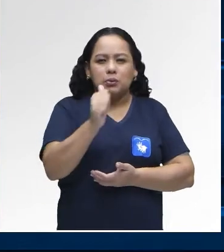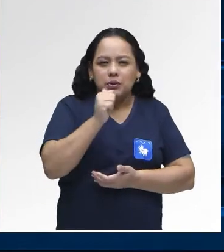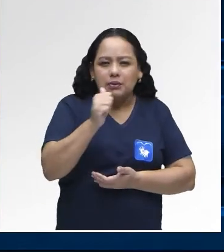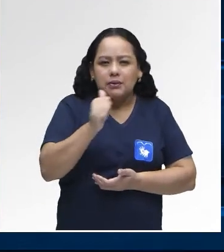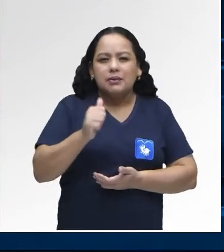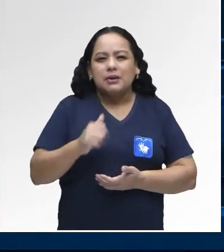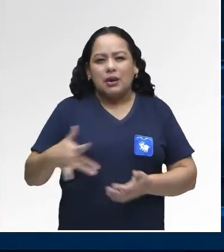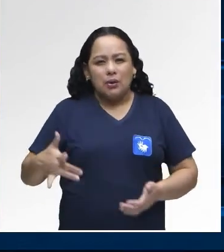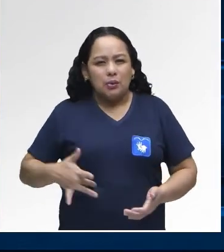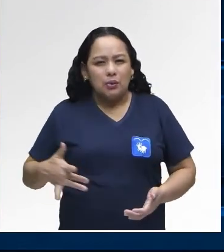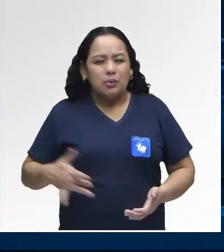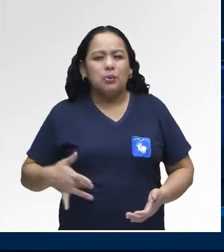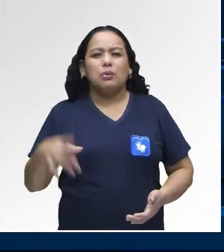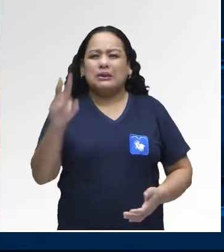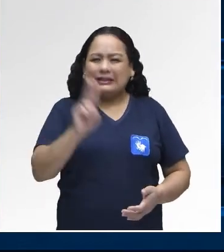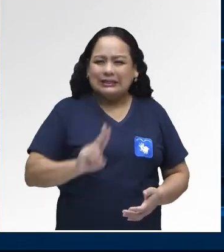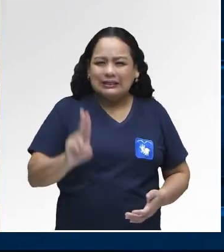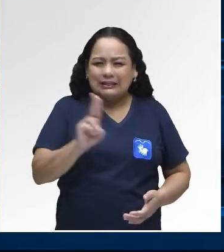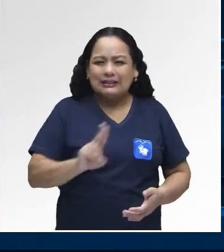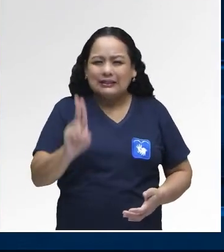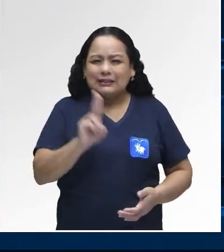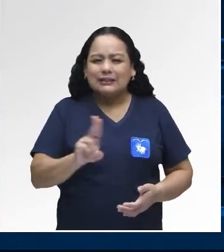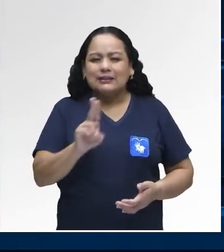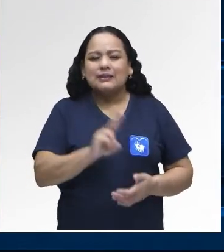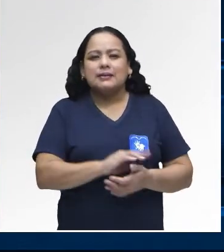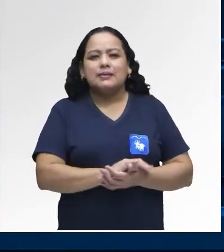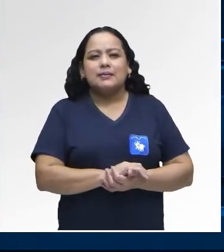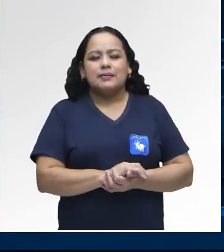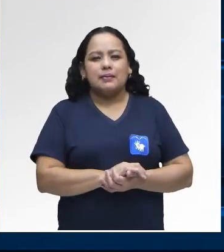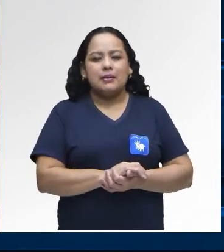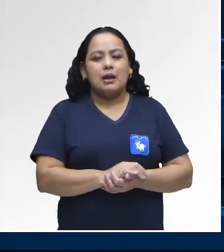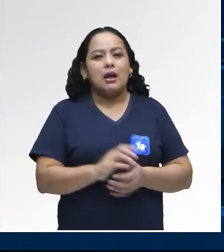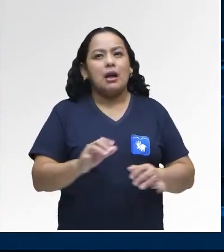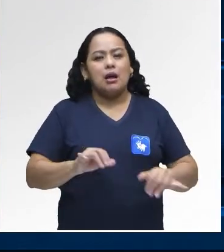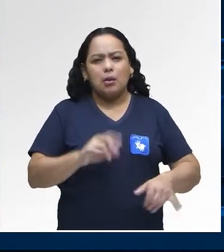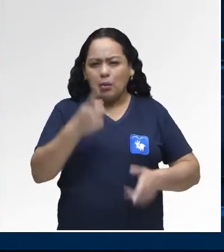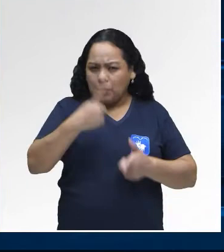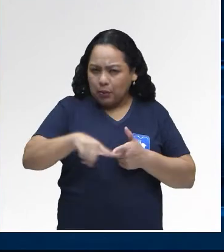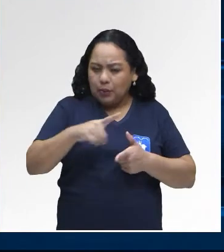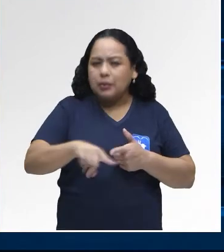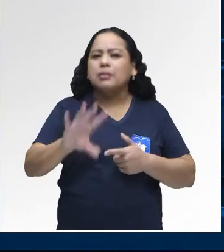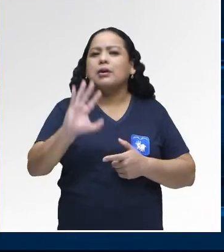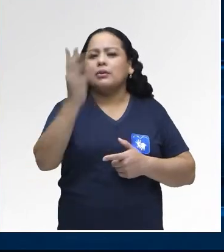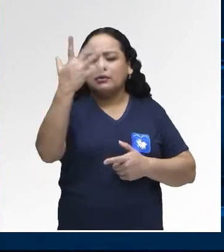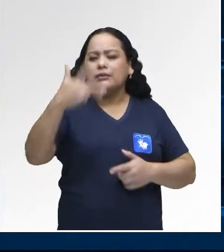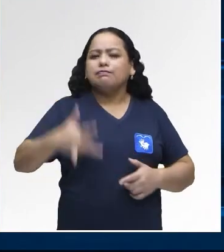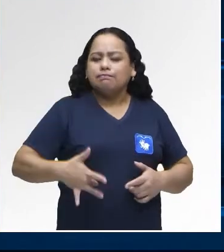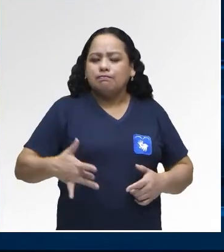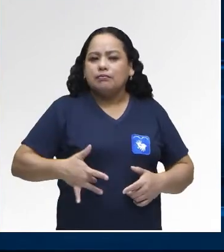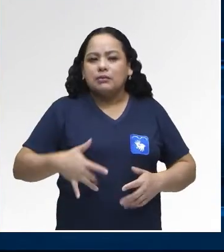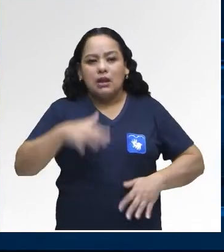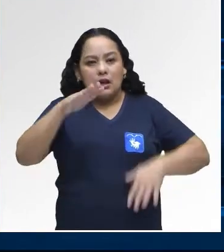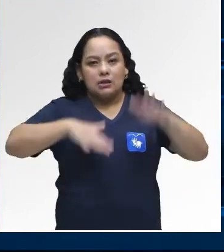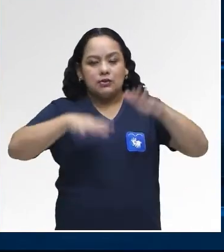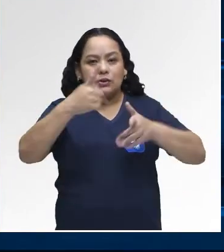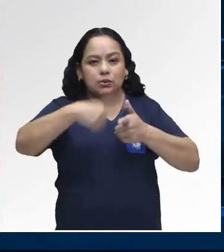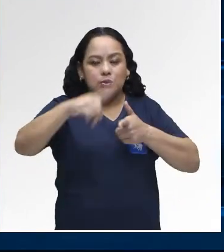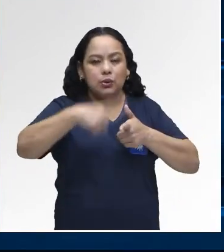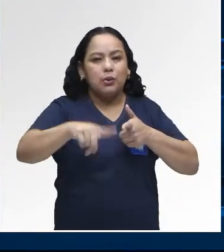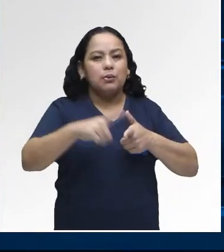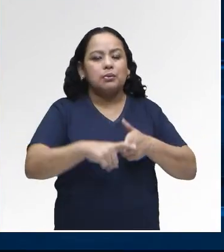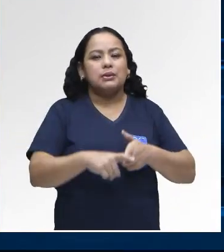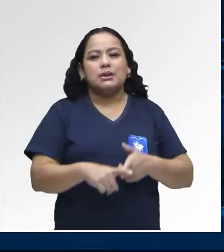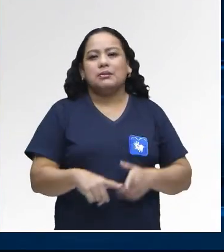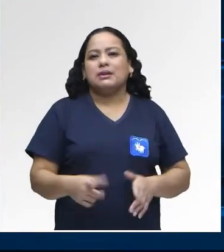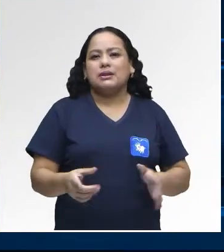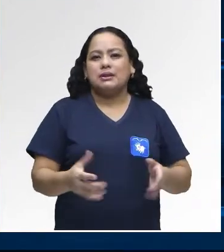E se ele for utilizado demais, isso pode causar danos no fígado. E às vezes os danos são